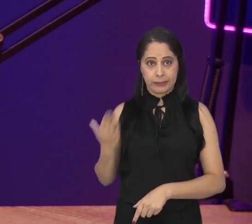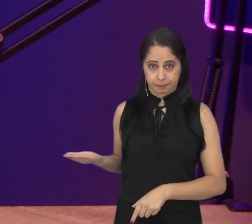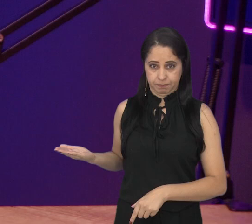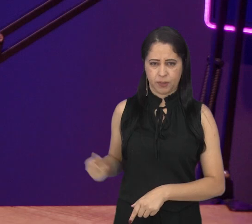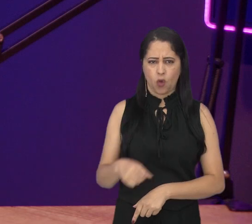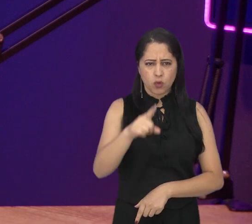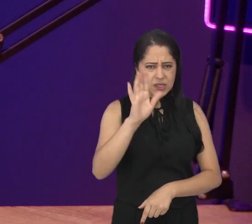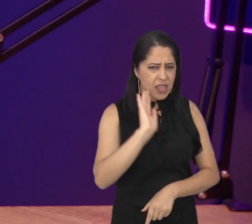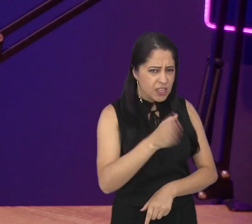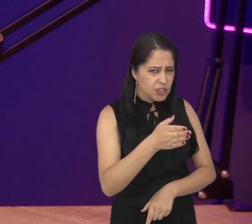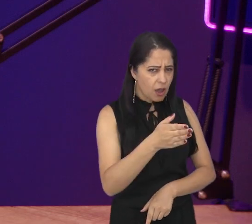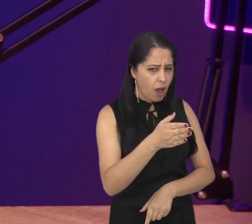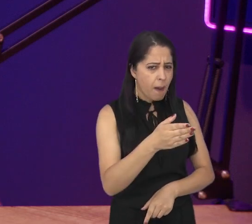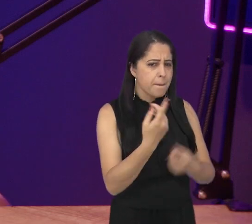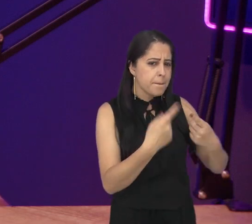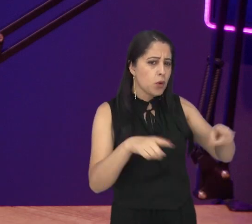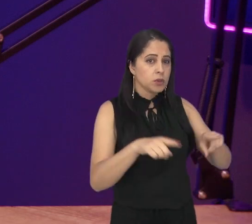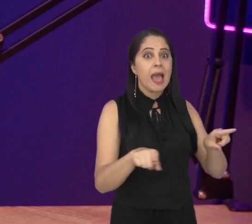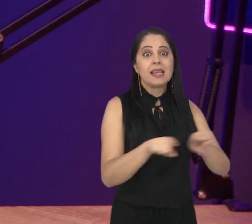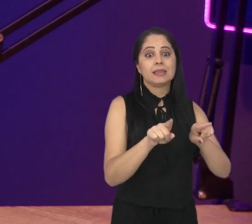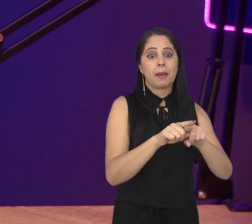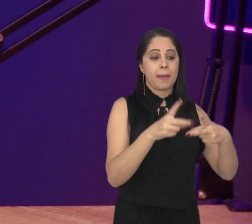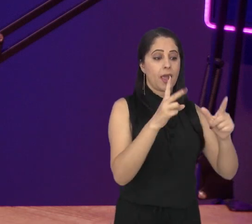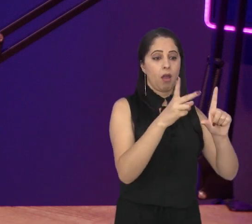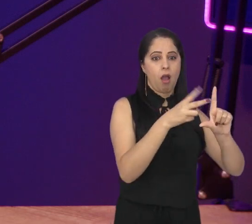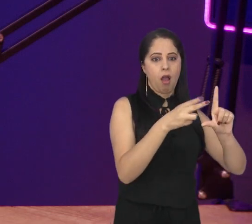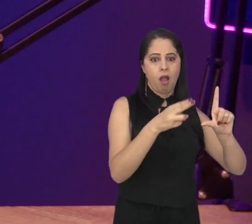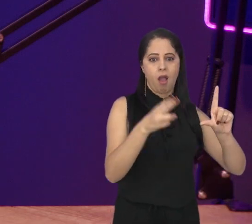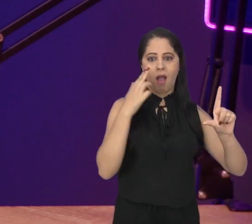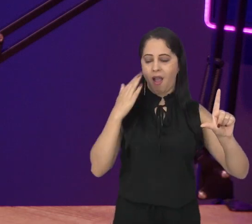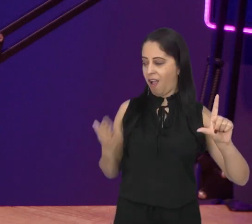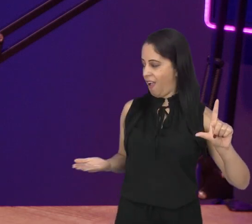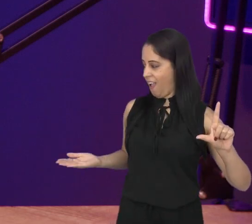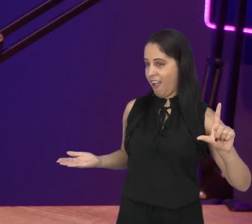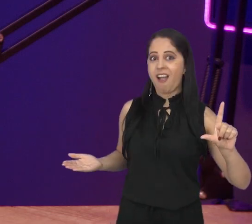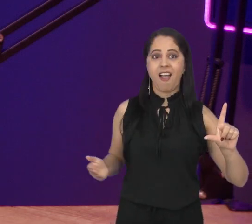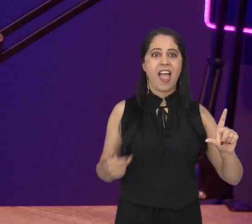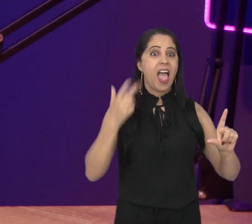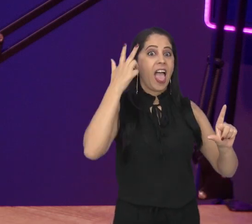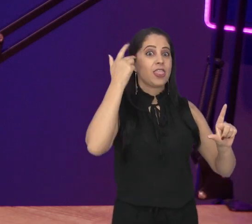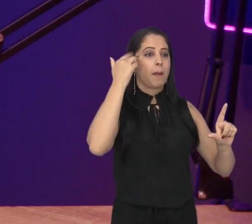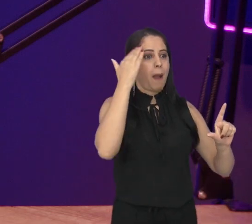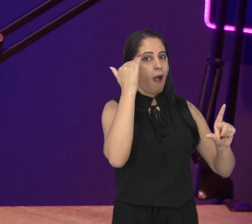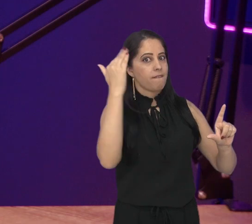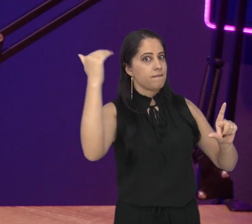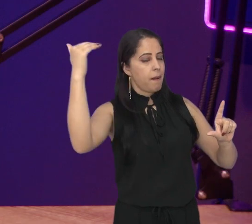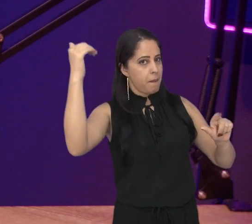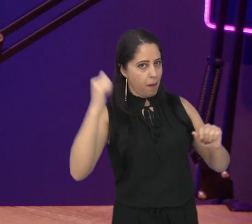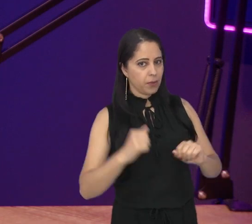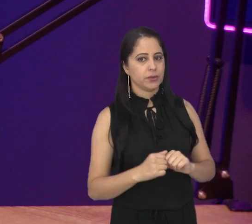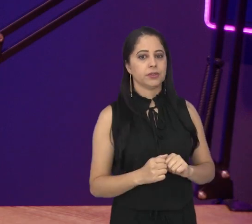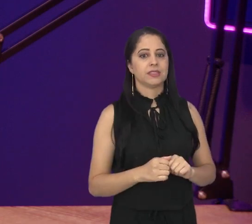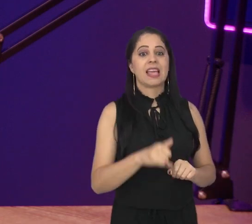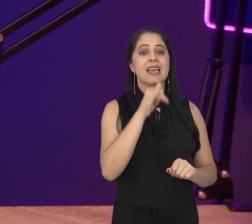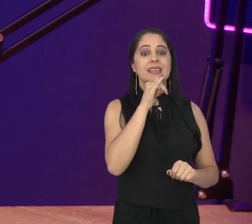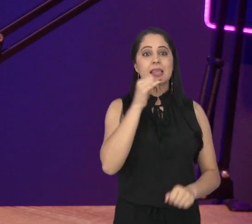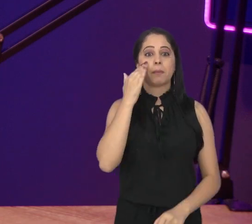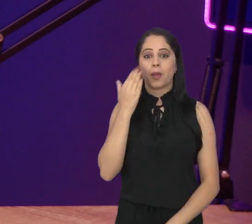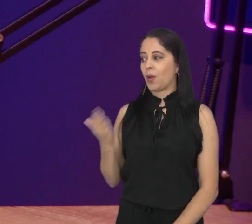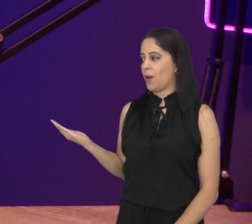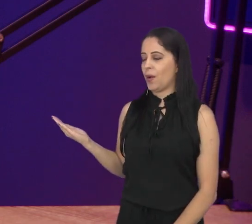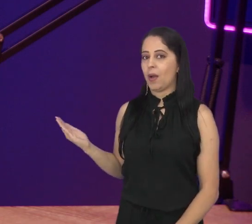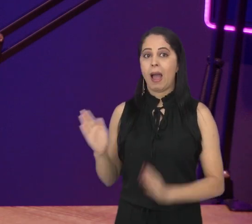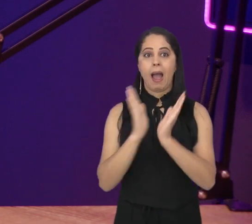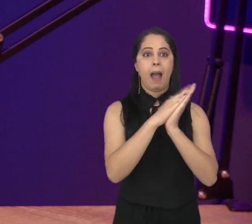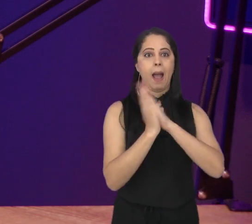casa gostam de ouvir K-pop, se vocês já ouviram, ou então dorama. Eu acho que dorama, às vezes, é até mais comum das pessoas terem assistido. Por